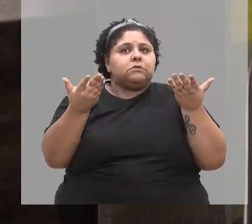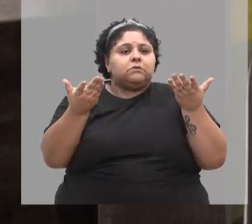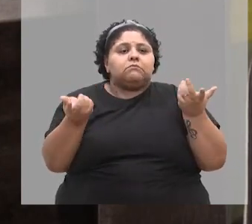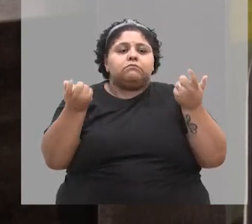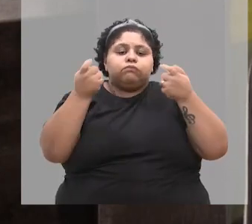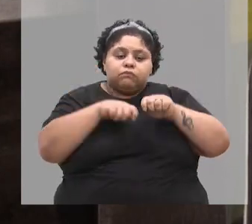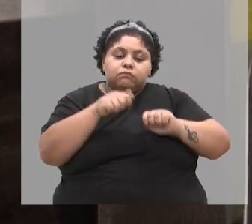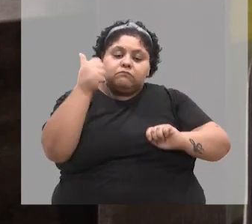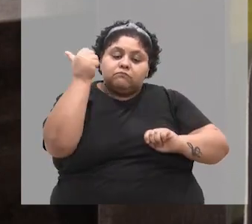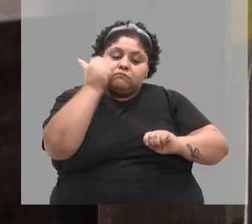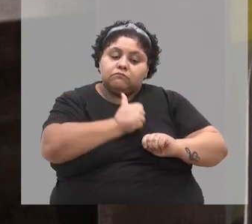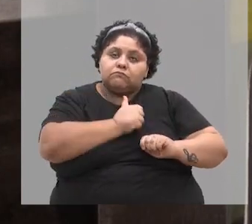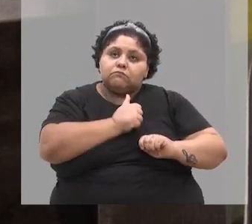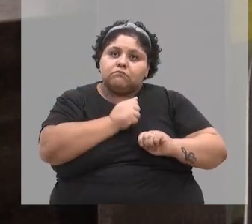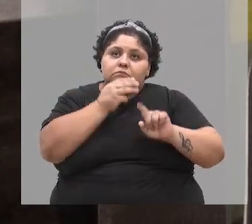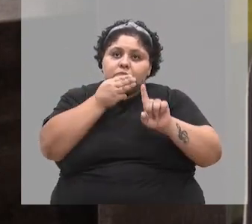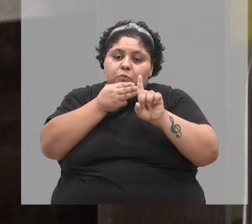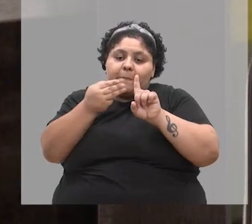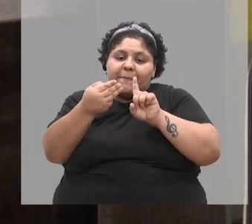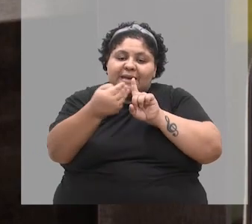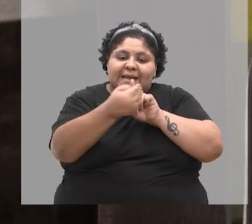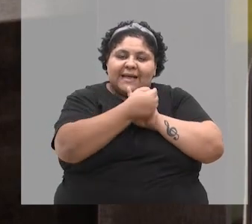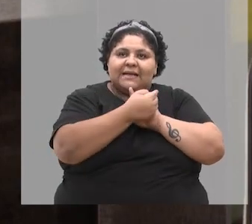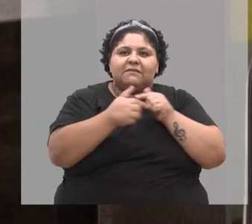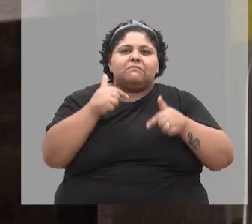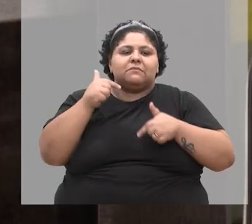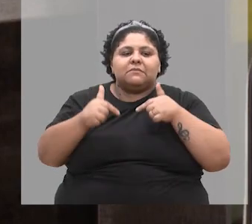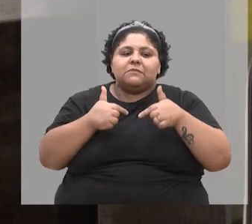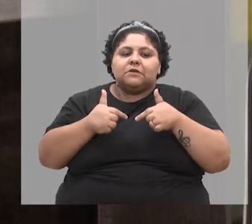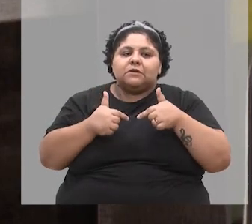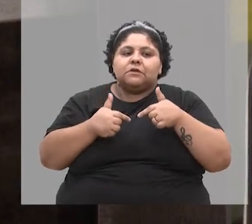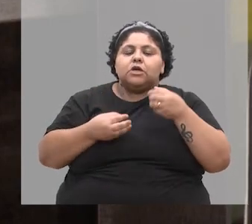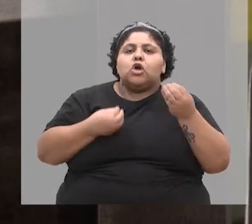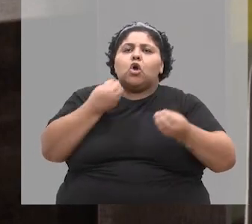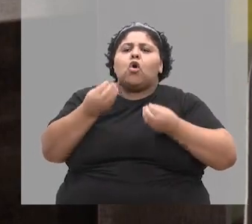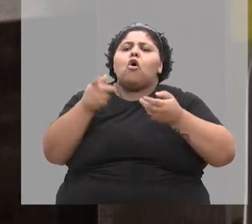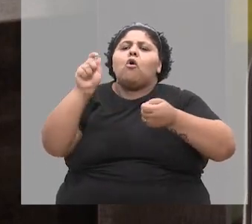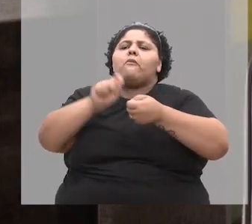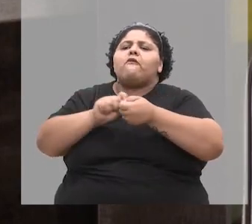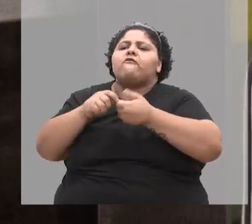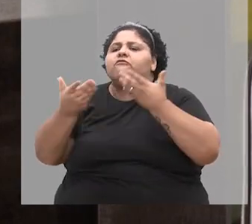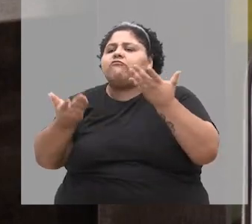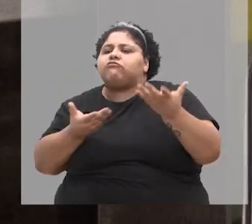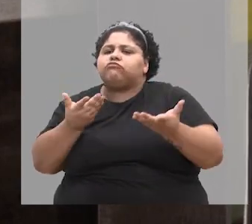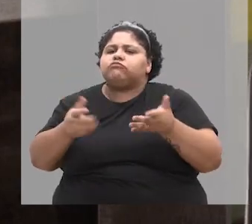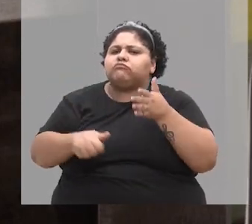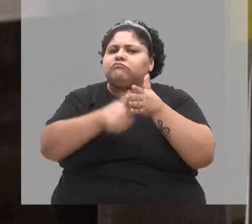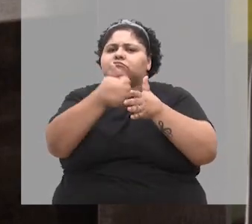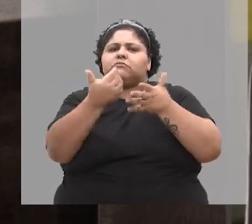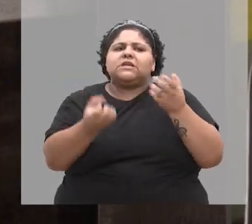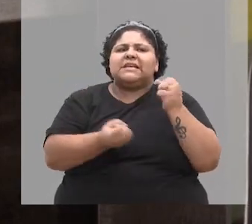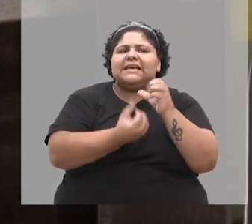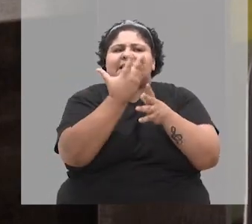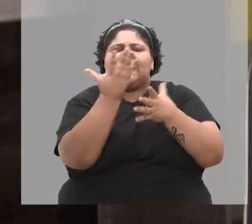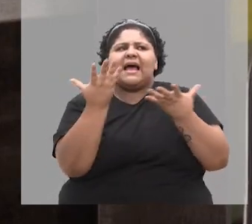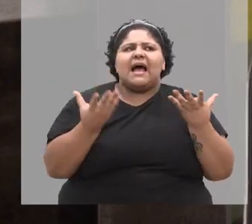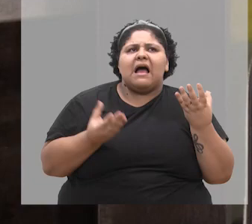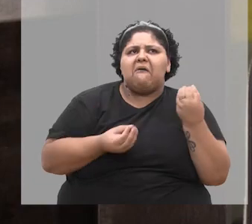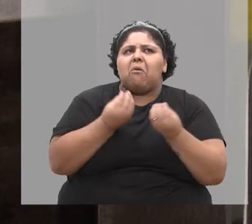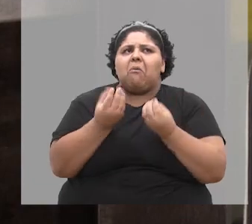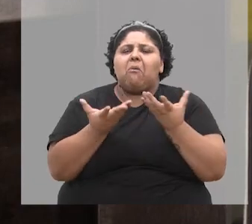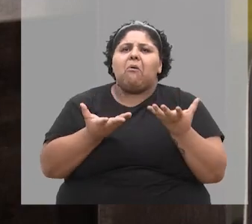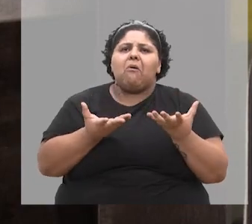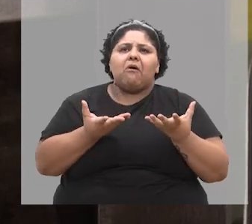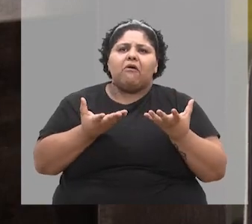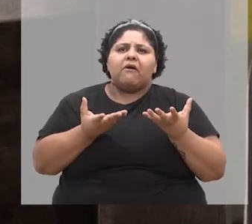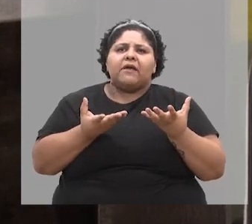evento, uma capacitação para as mulheres no mercado de trabalho. Ah, mas como é que a gente vai fazer? Como é que a gente vai viabilizar? De que